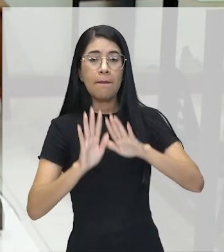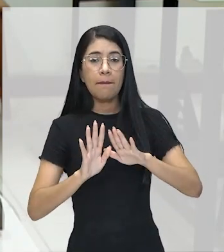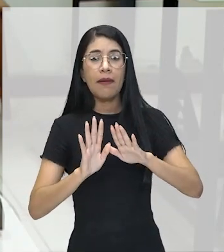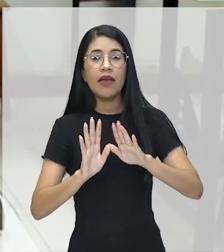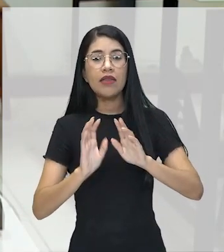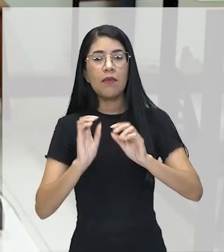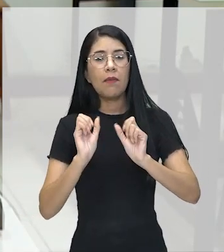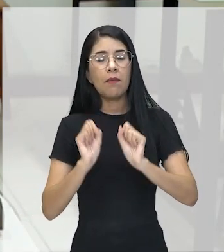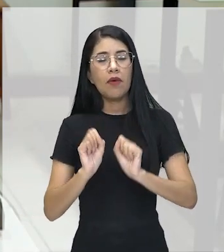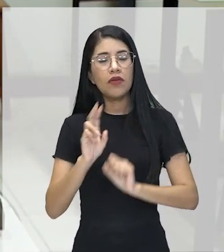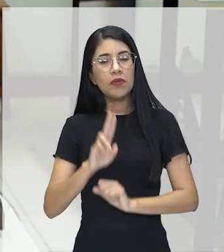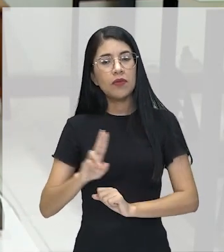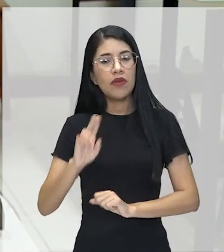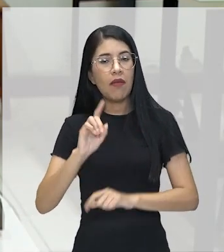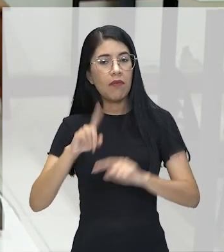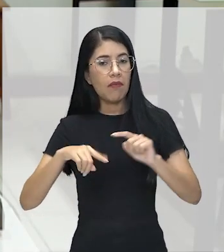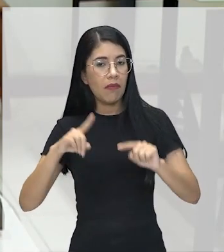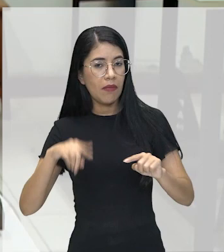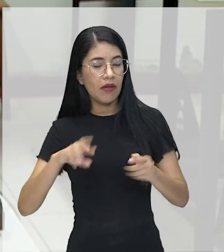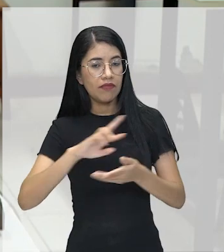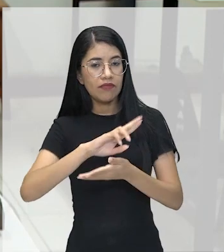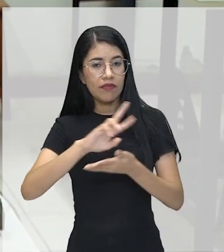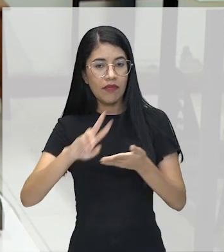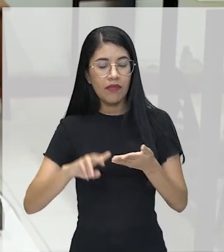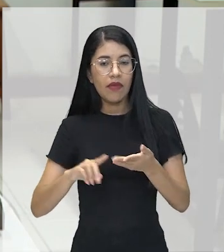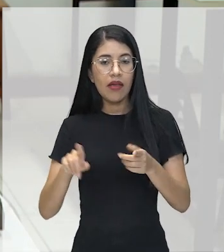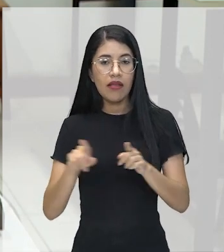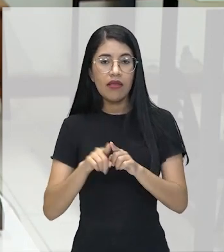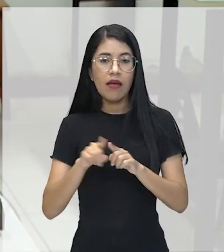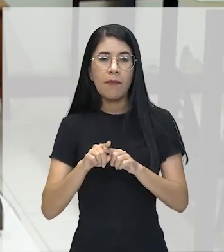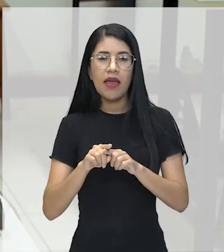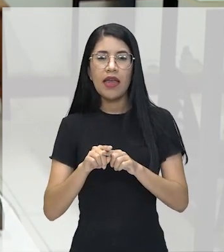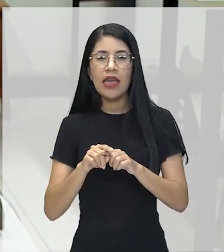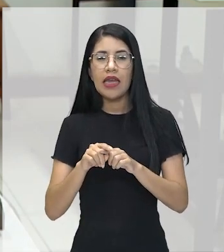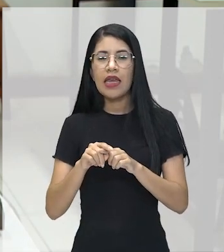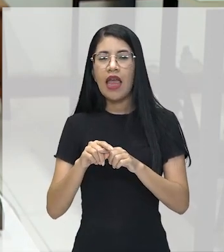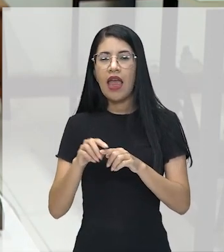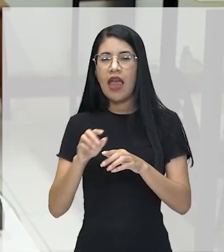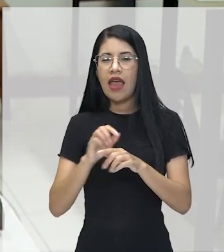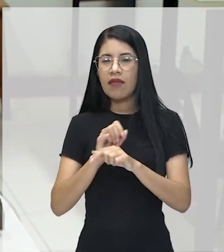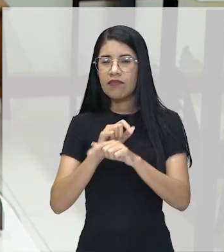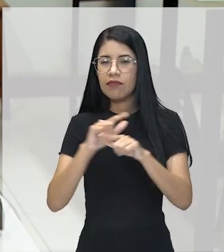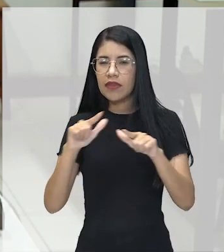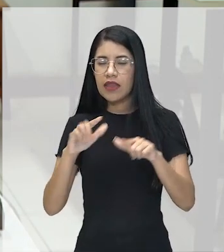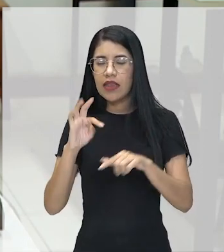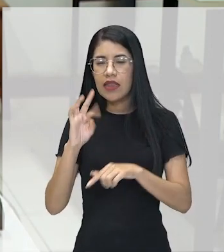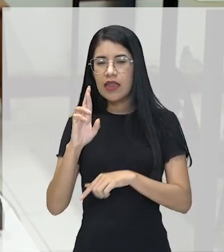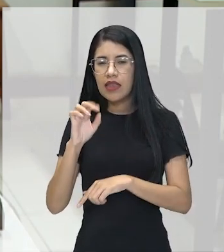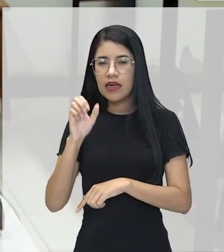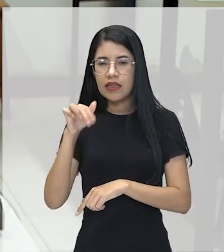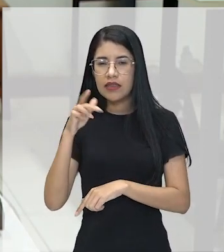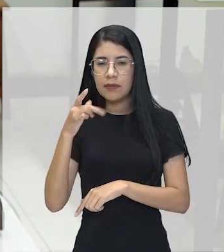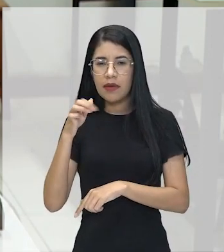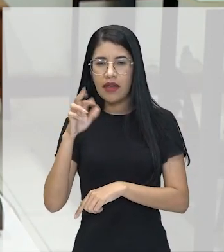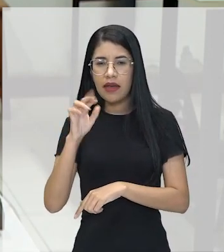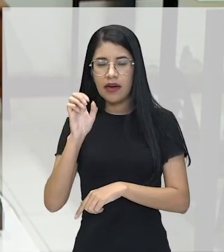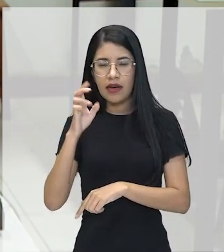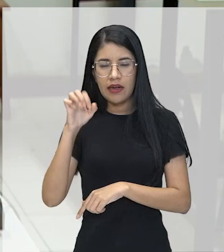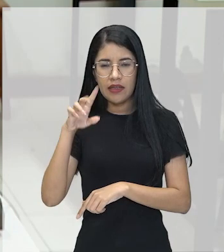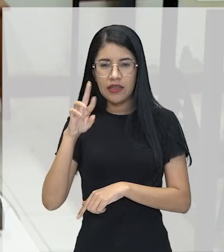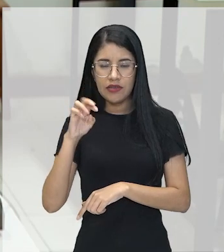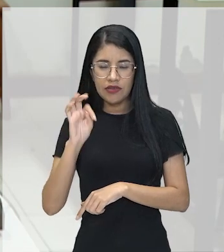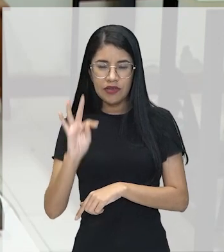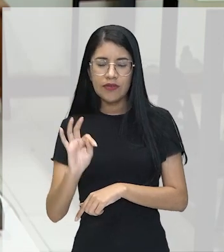usar meios materiais, às vezes até transparentes para o olho visível, para que a gente